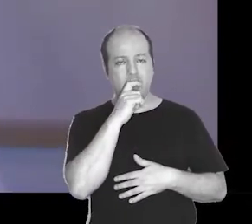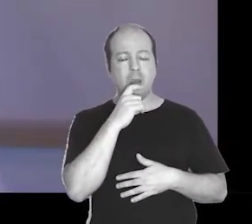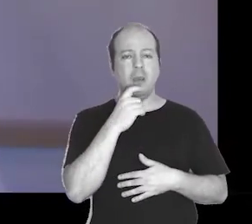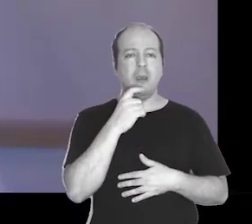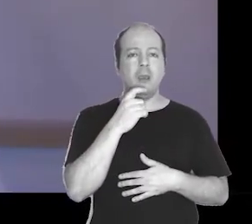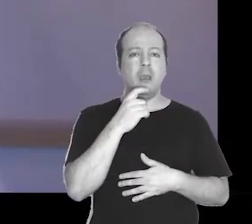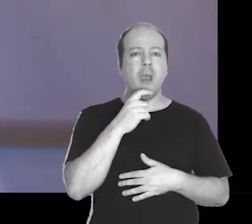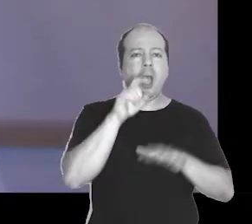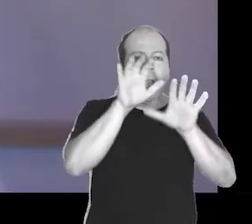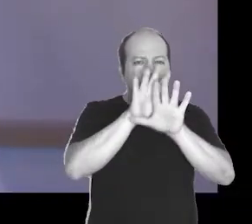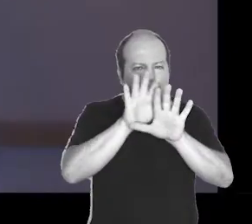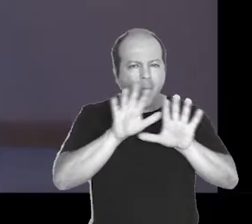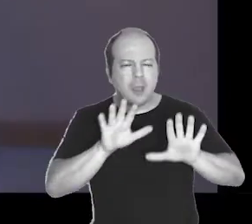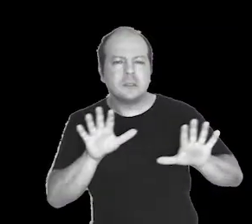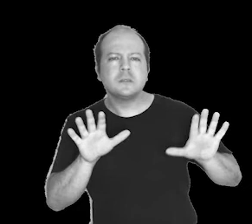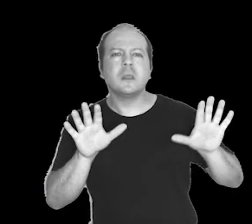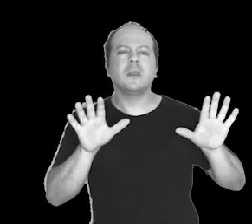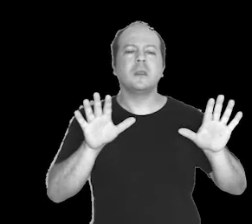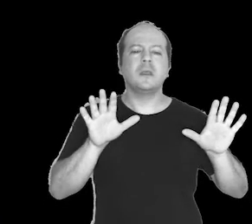Na imagem,